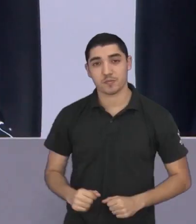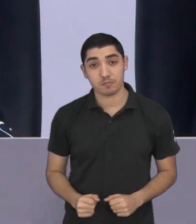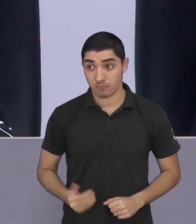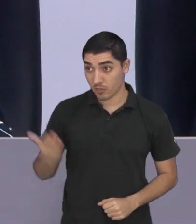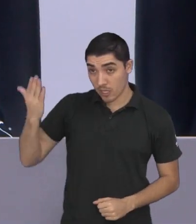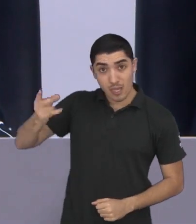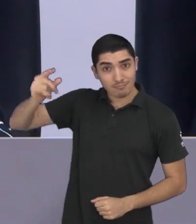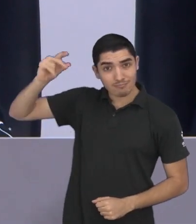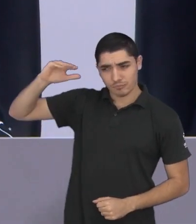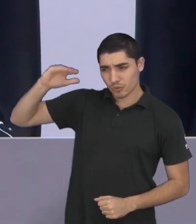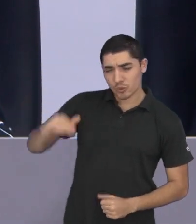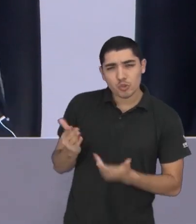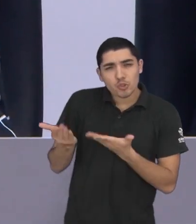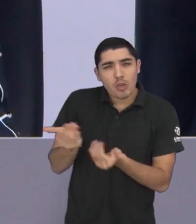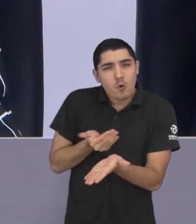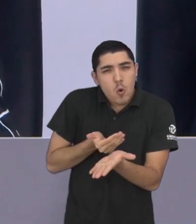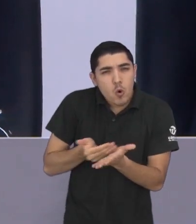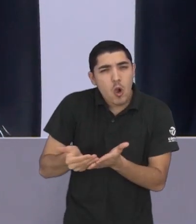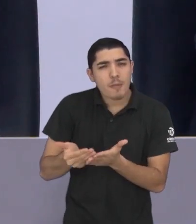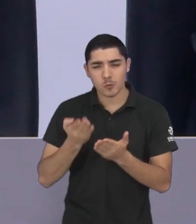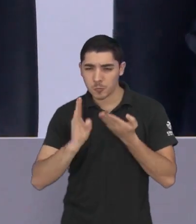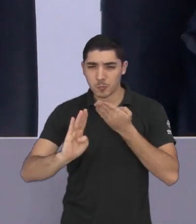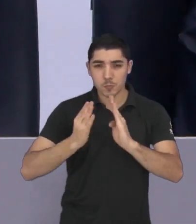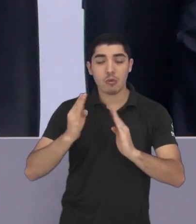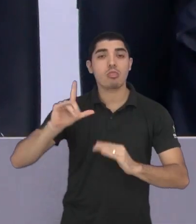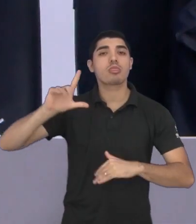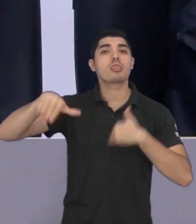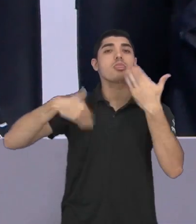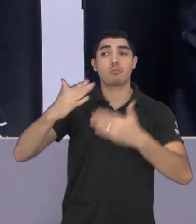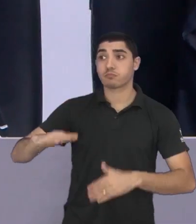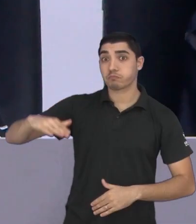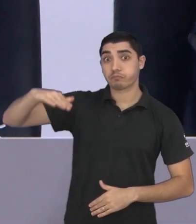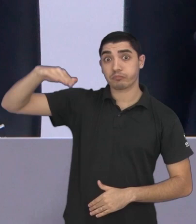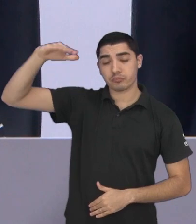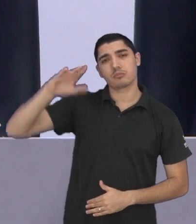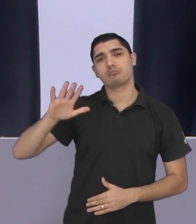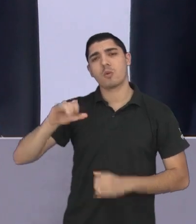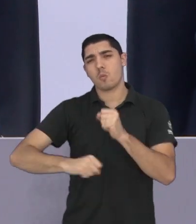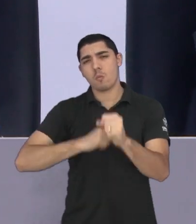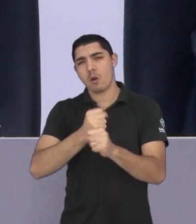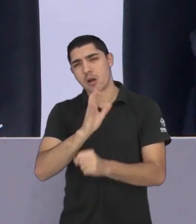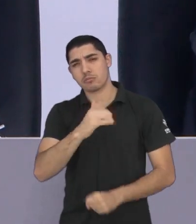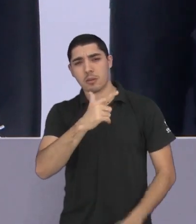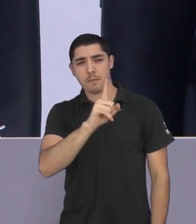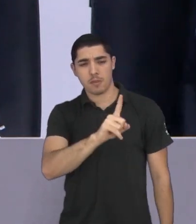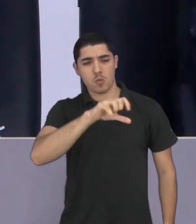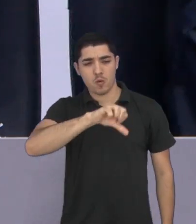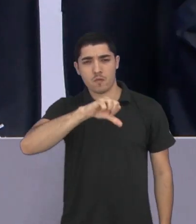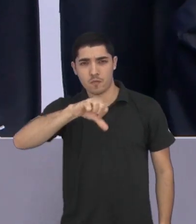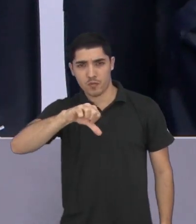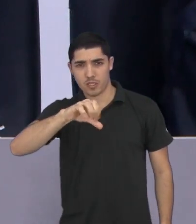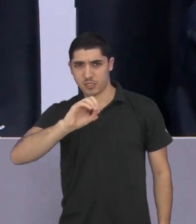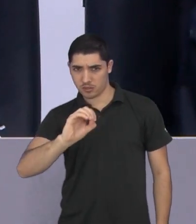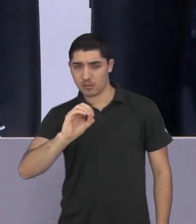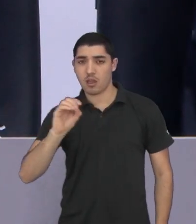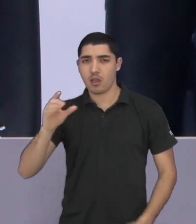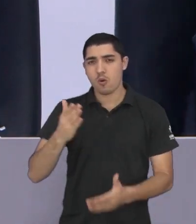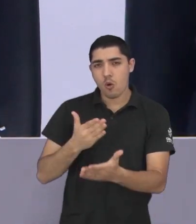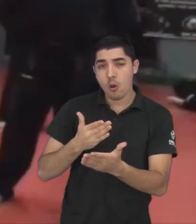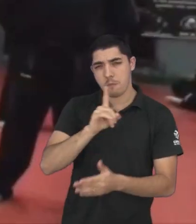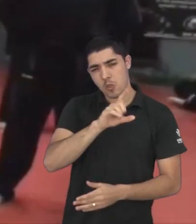conselho assegurar os direitos das crianças e adolescentes. E eles têm um desafio, porque no país, nos últimos anos, cresceu o número